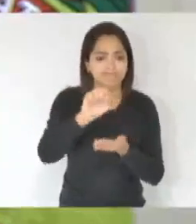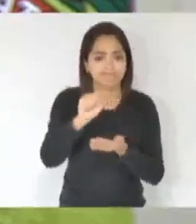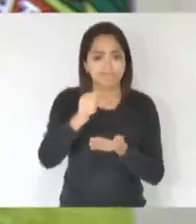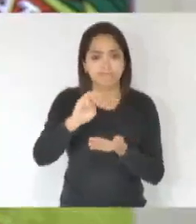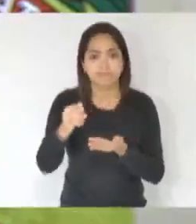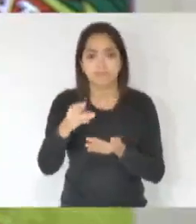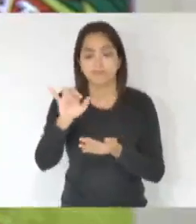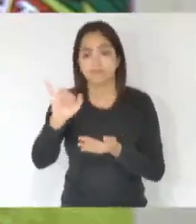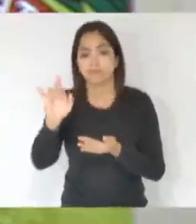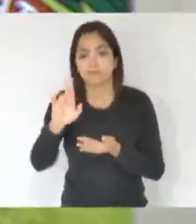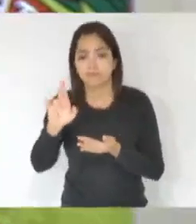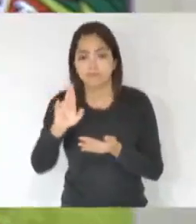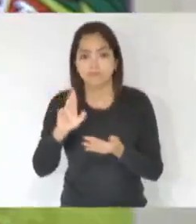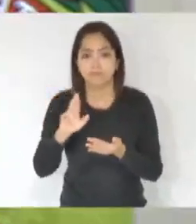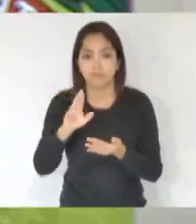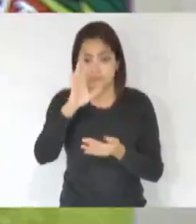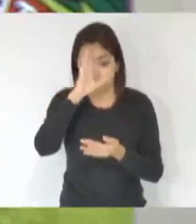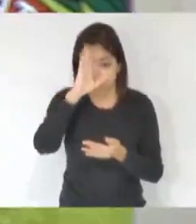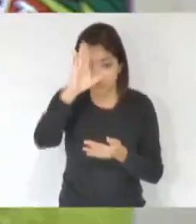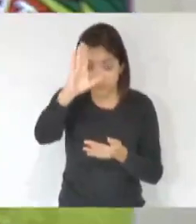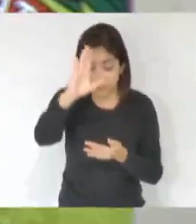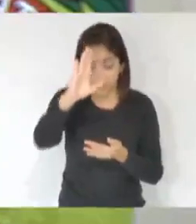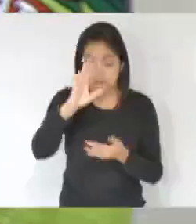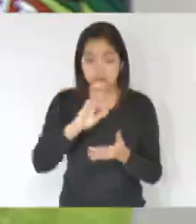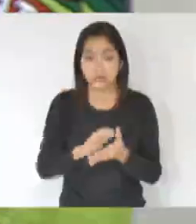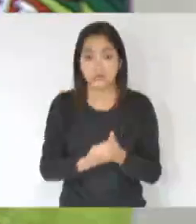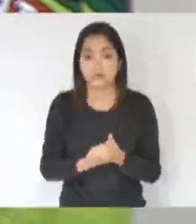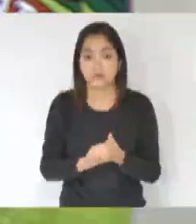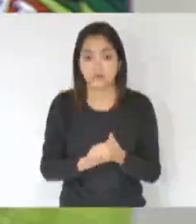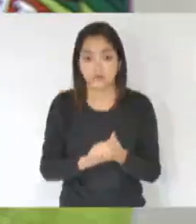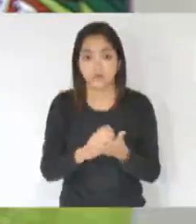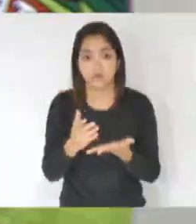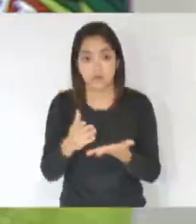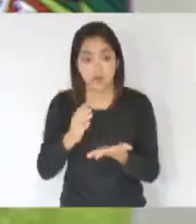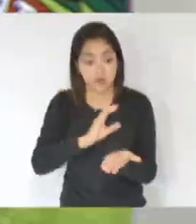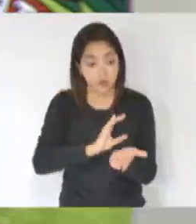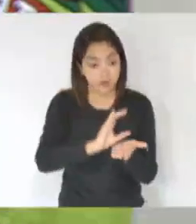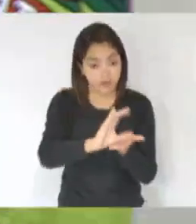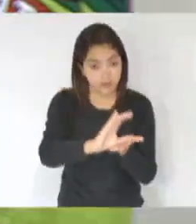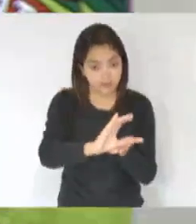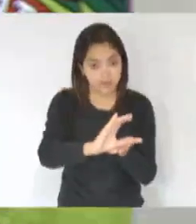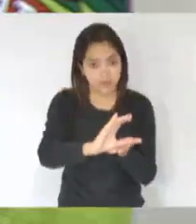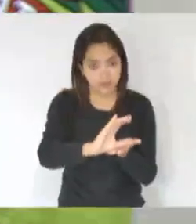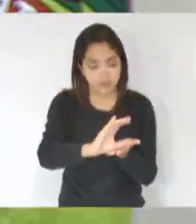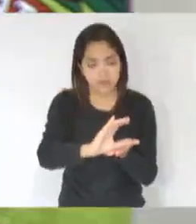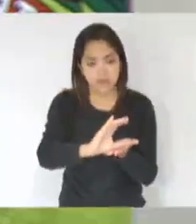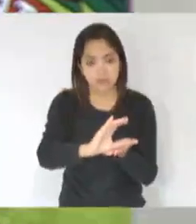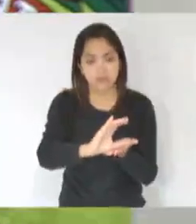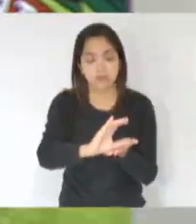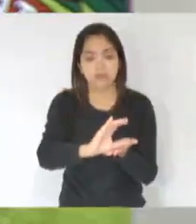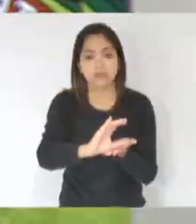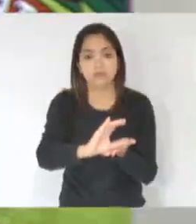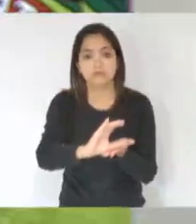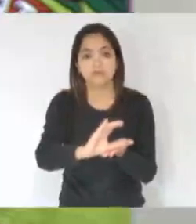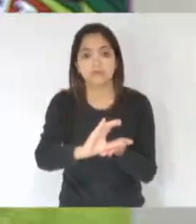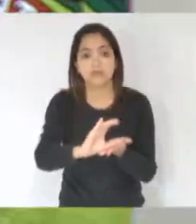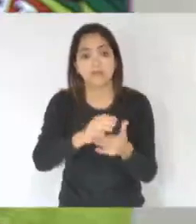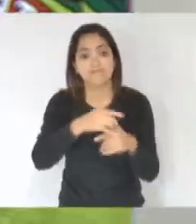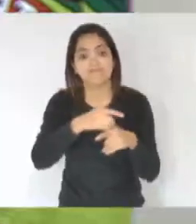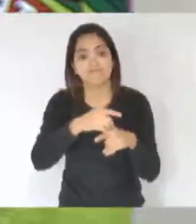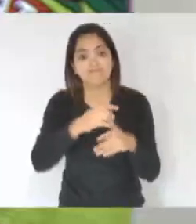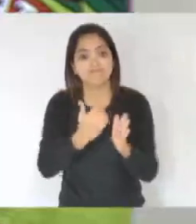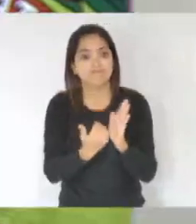priorizando emergencialmente, evidentemente, os investimentos mais robustos e